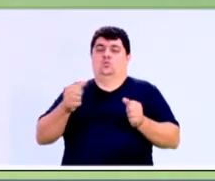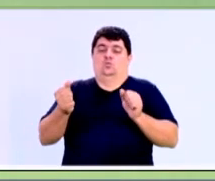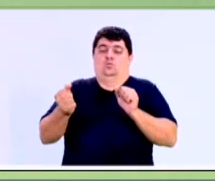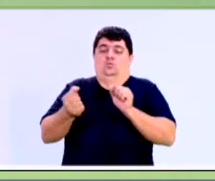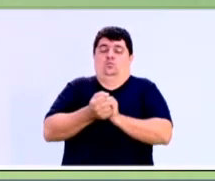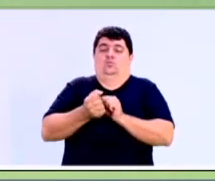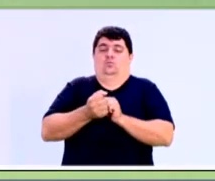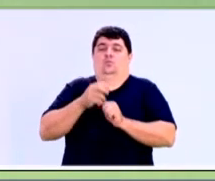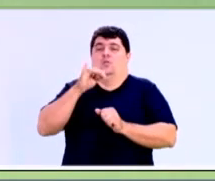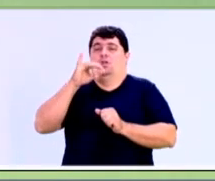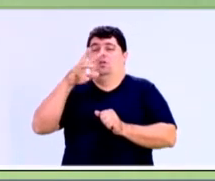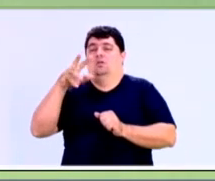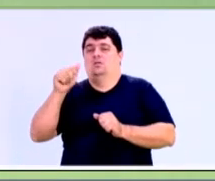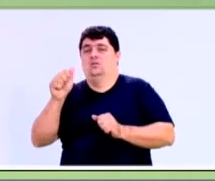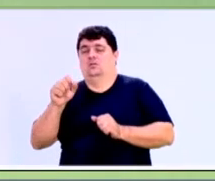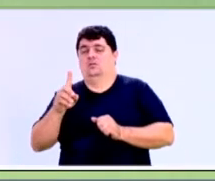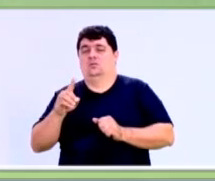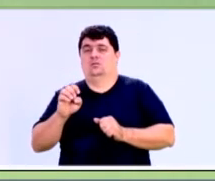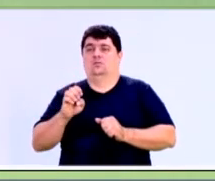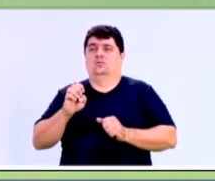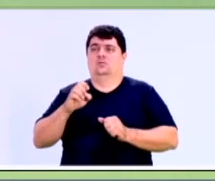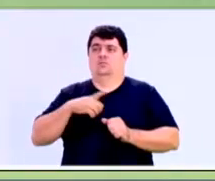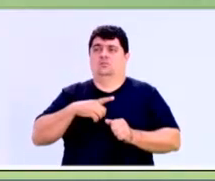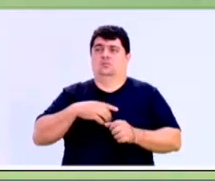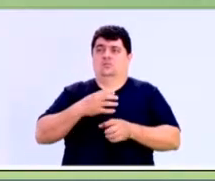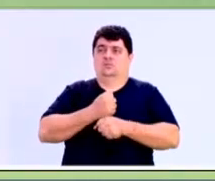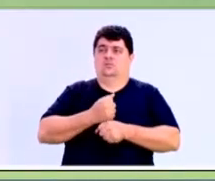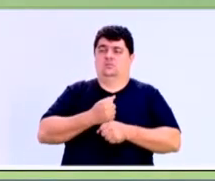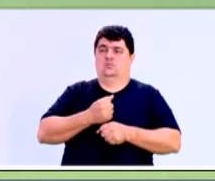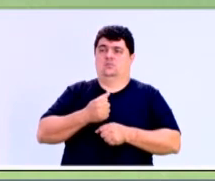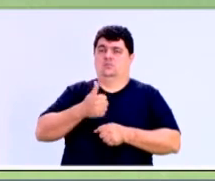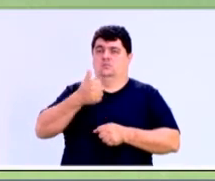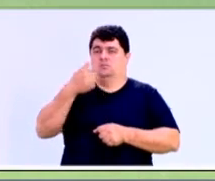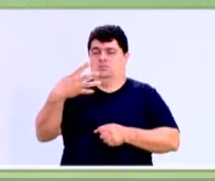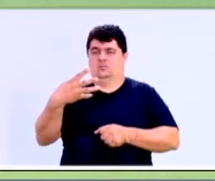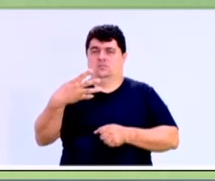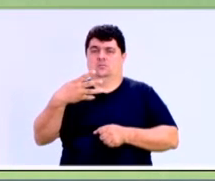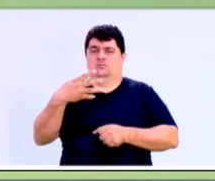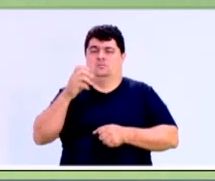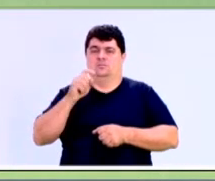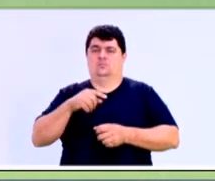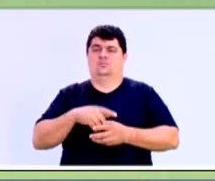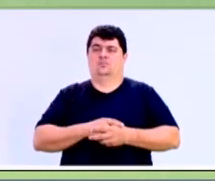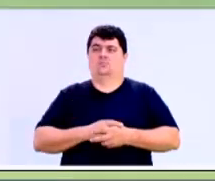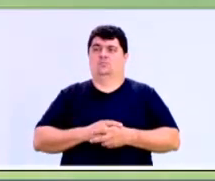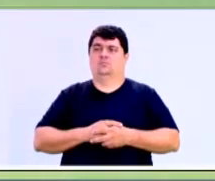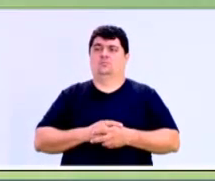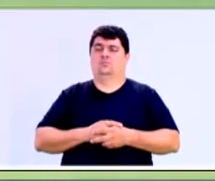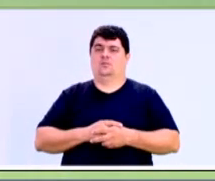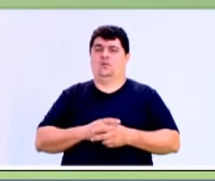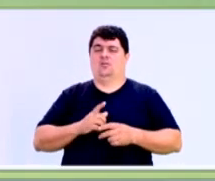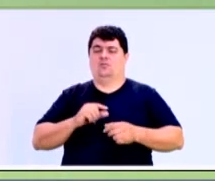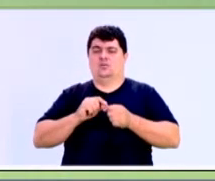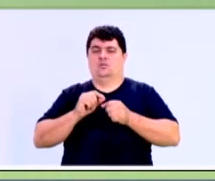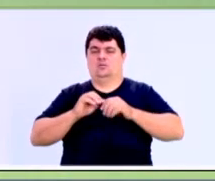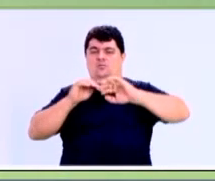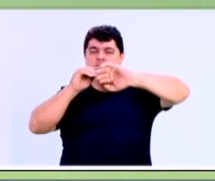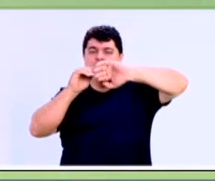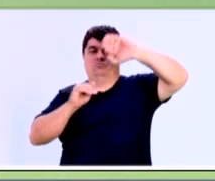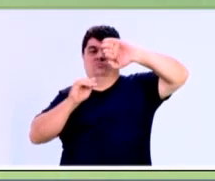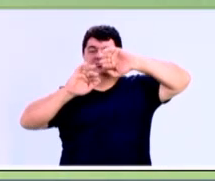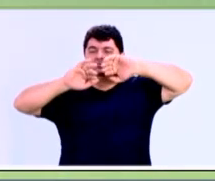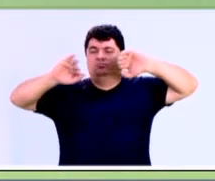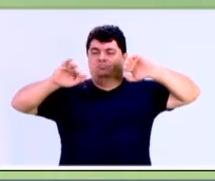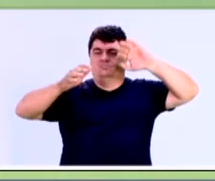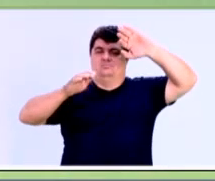operacional. Somando 1.700, 9.300, chega ao 14.000. Então, essa separação aqui é importante